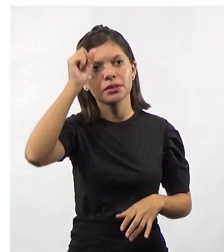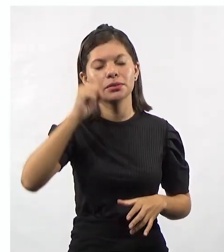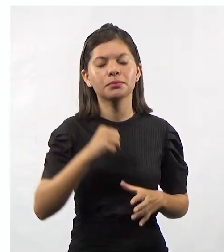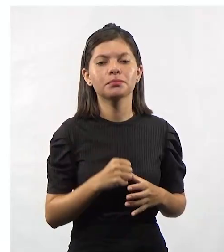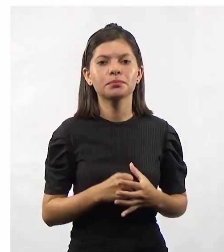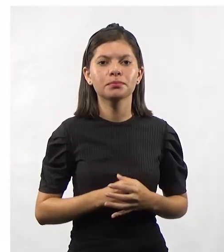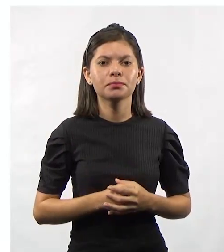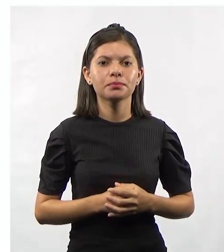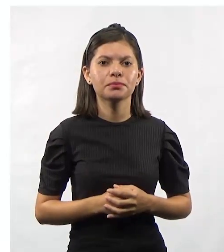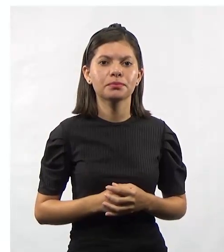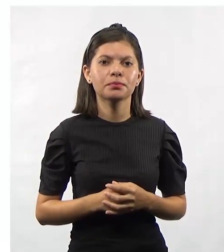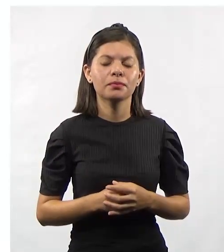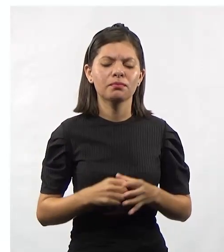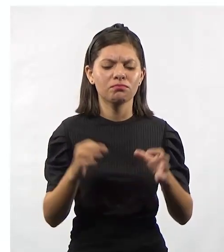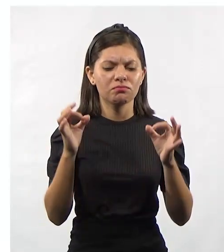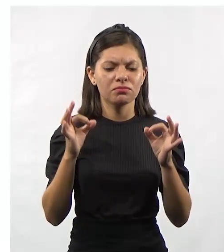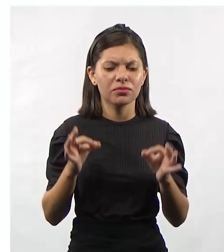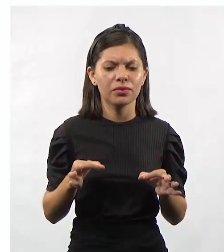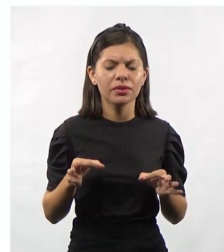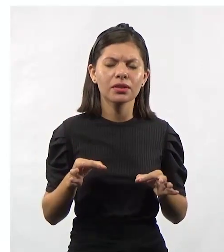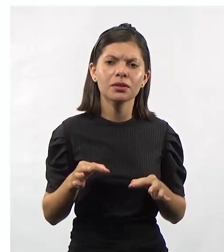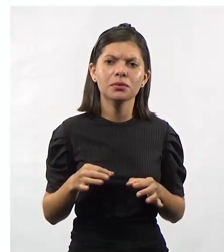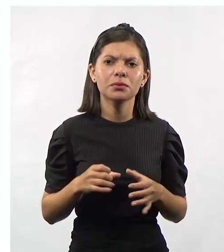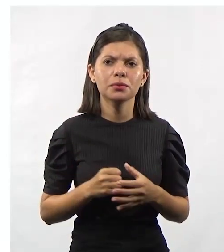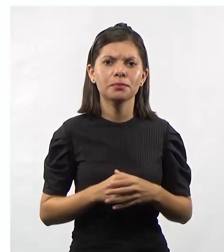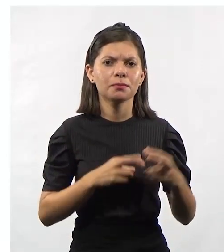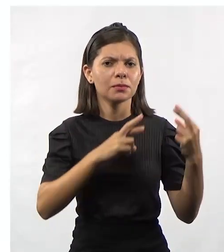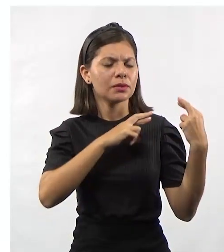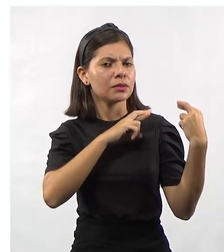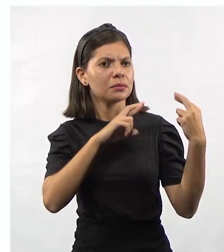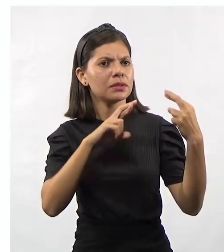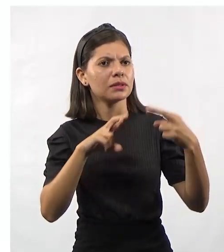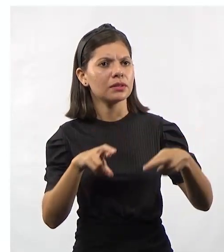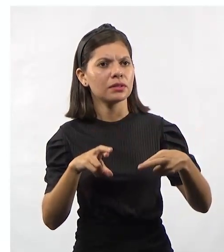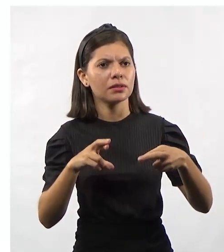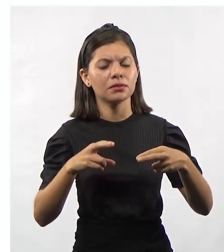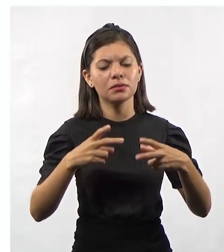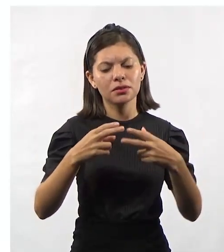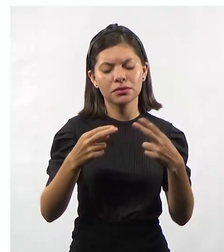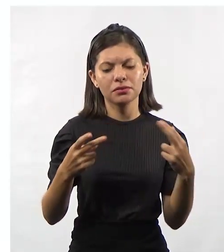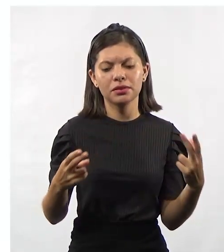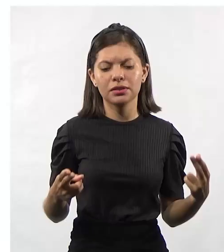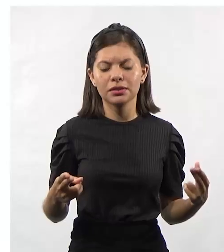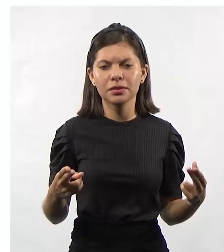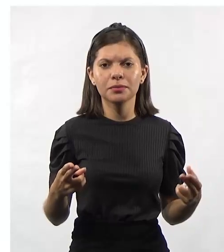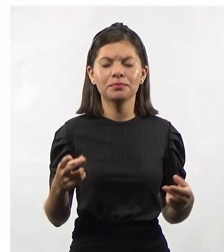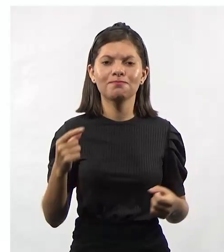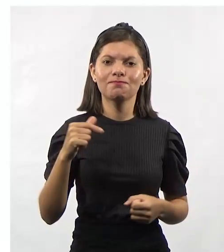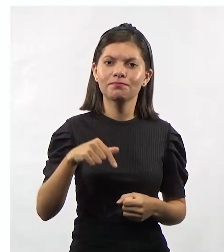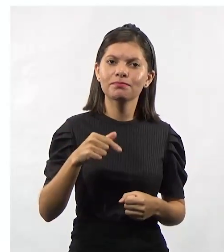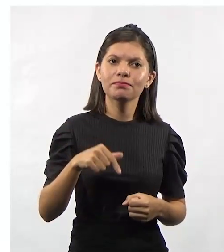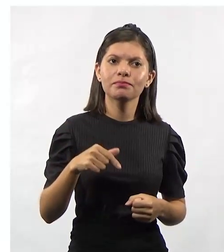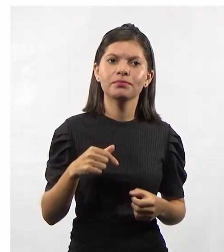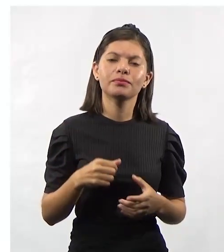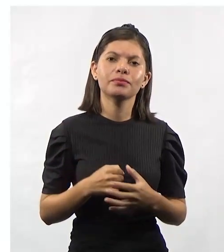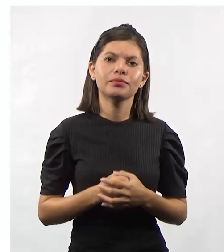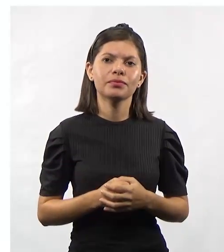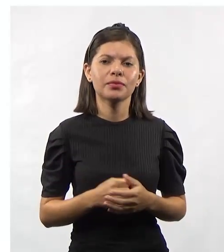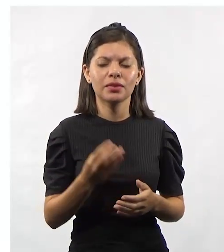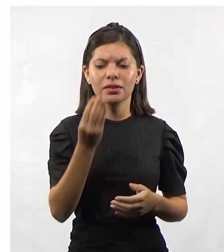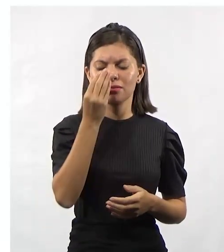de aprendizagem adequadamente, né, respeitando a sua diferença, isso